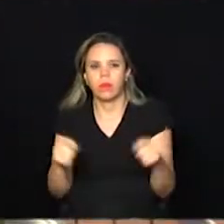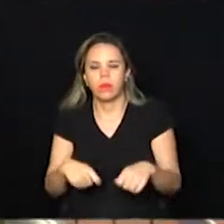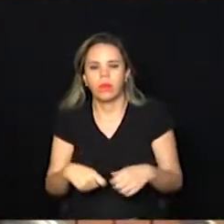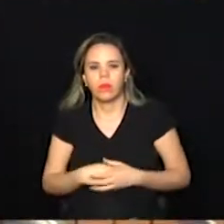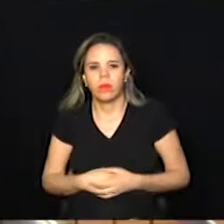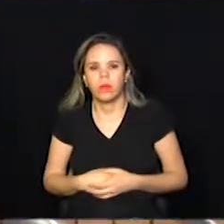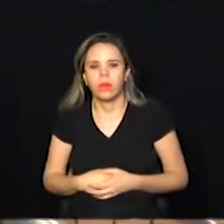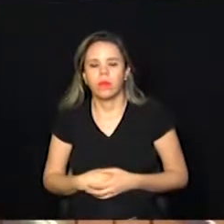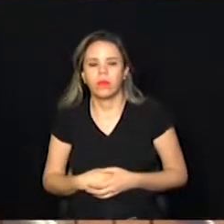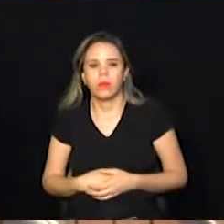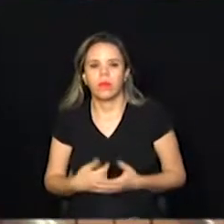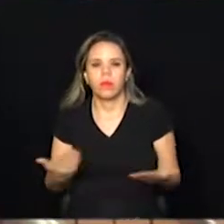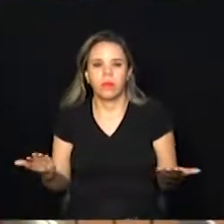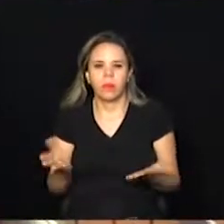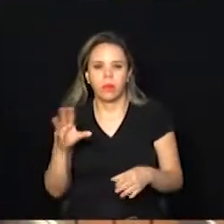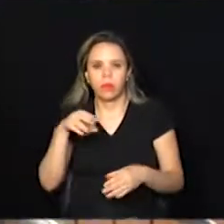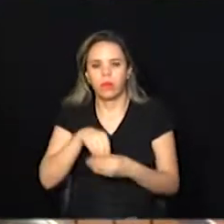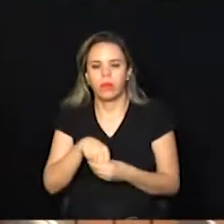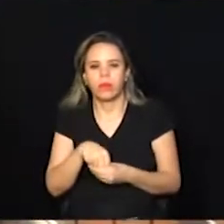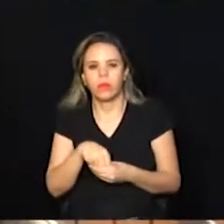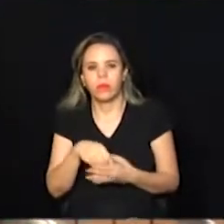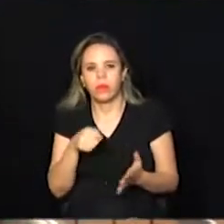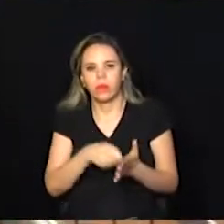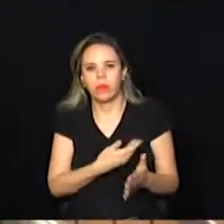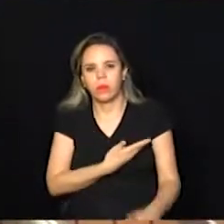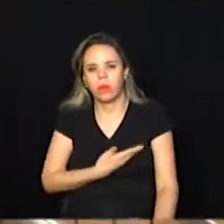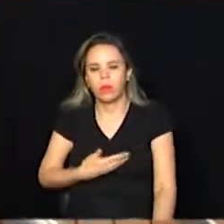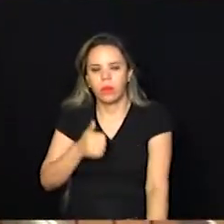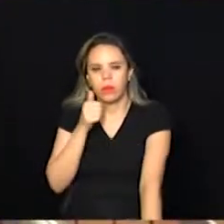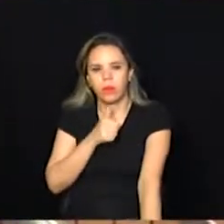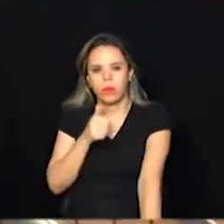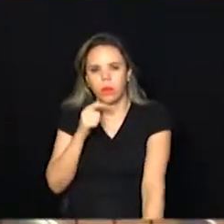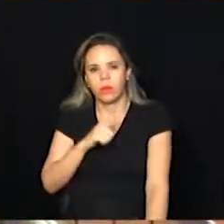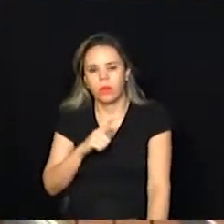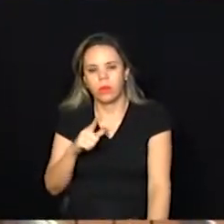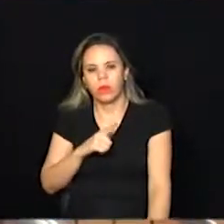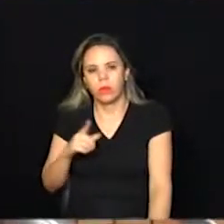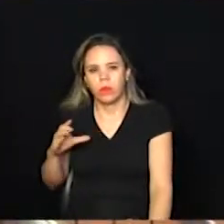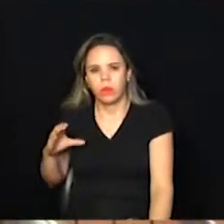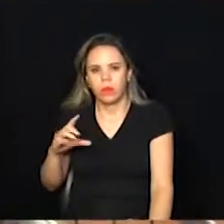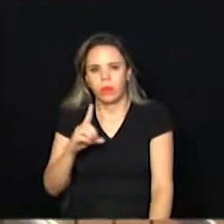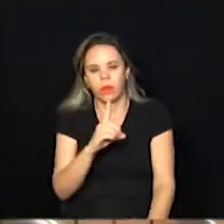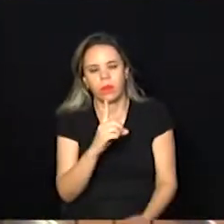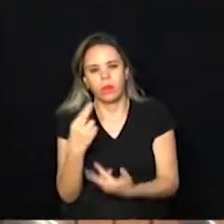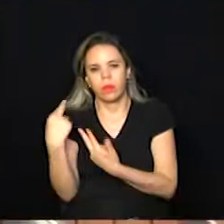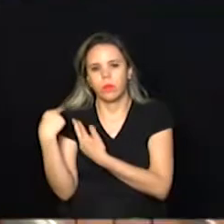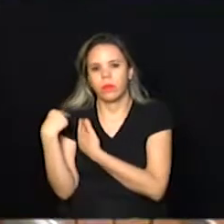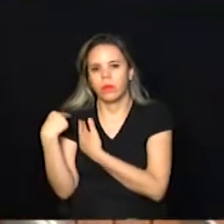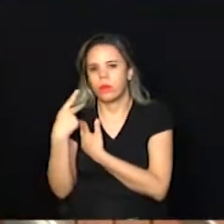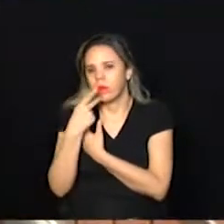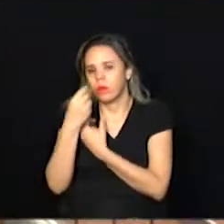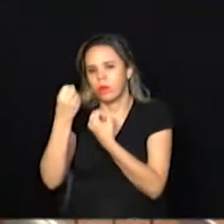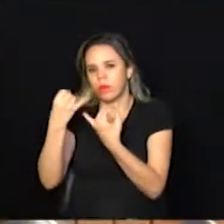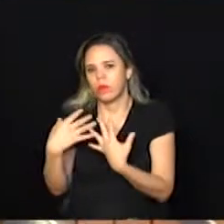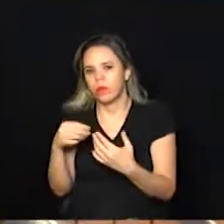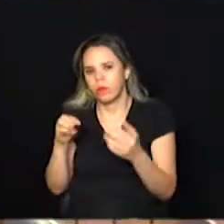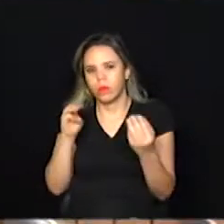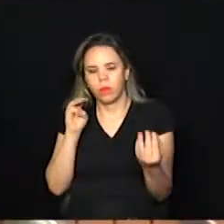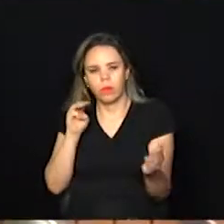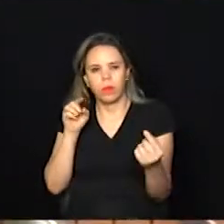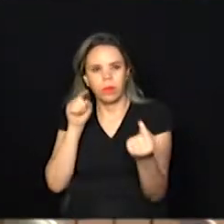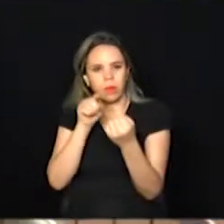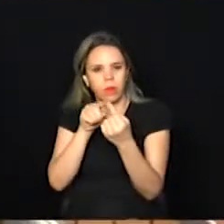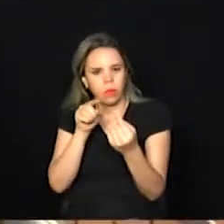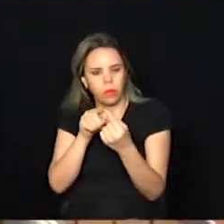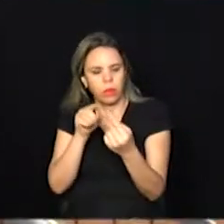Então, hoje, dentro da política pública para a mulher, a gente tem a coordenadoria. Eu queria falar um pouquinho das metas. A meta